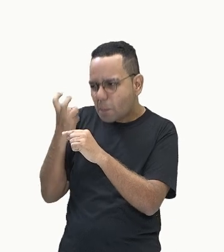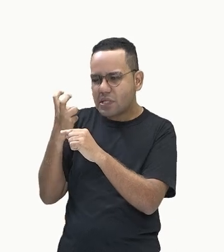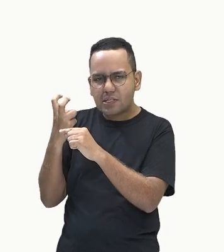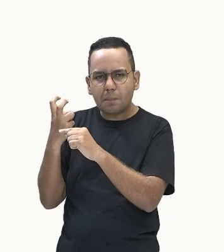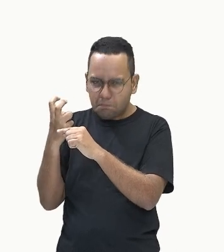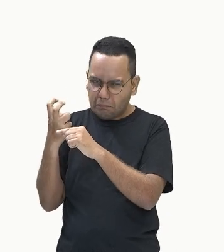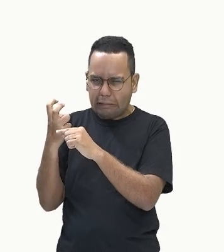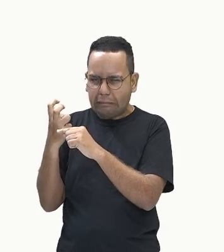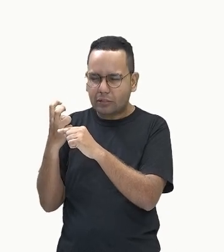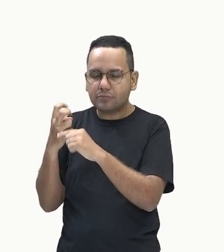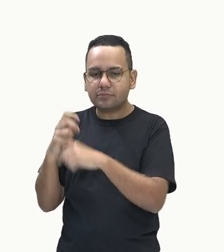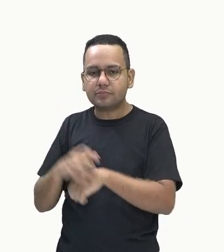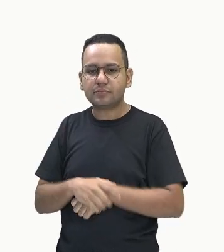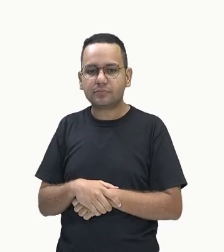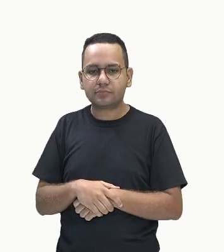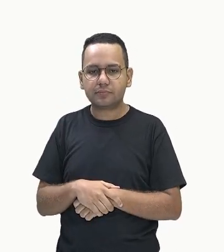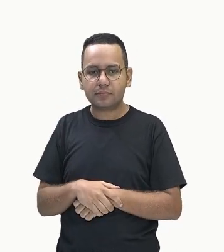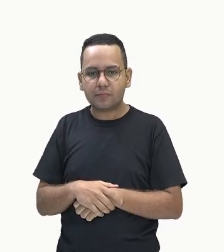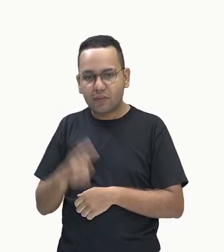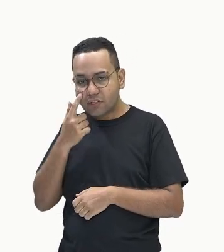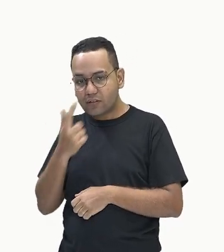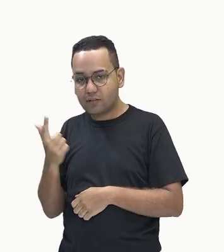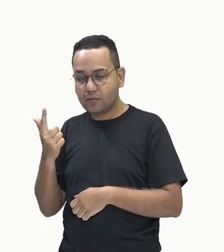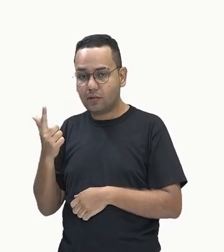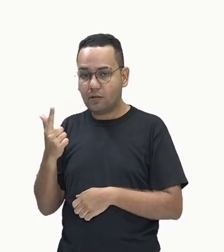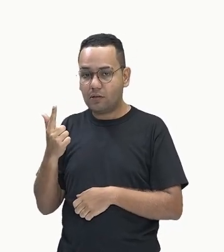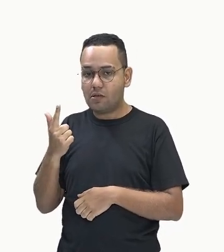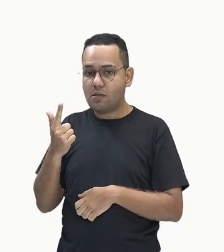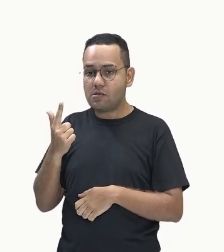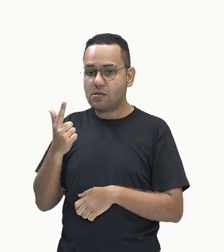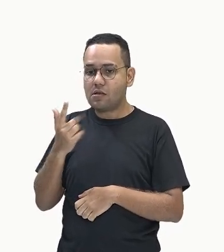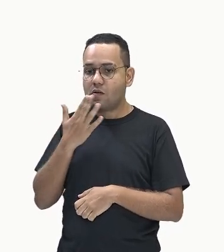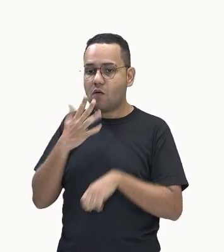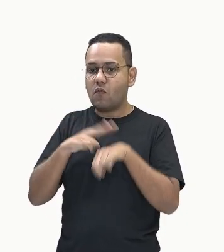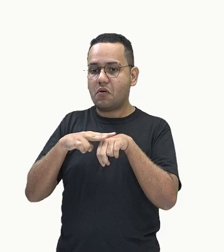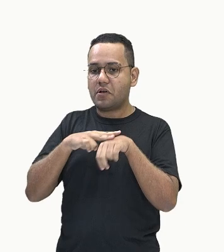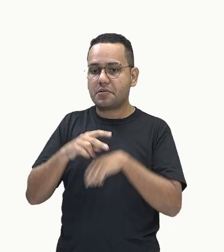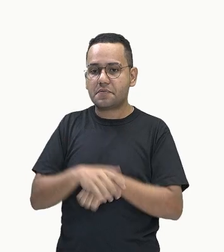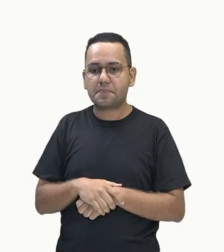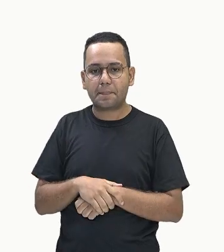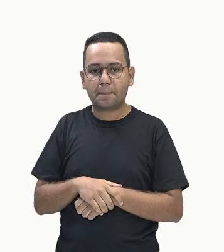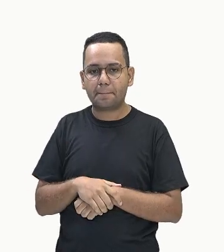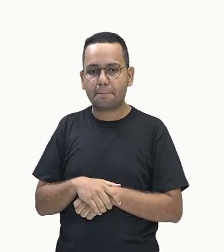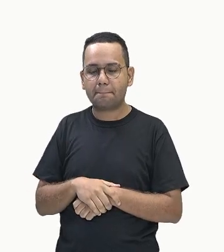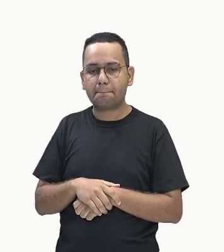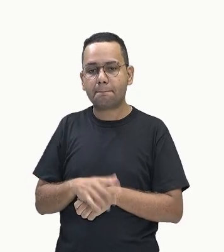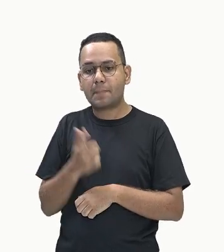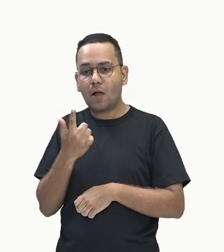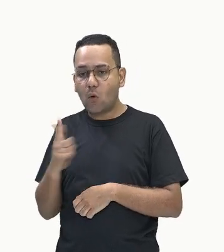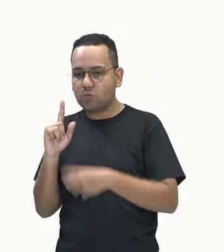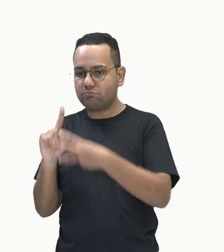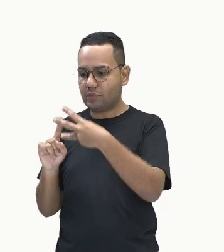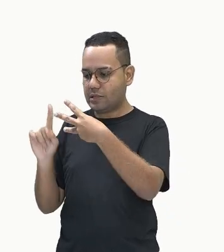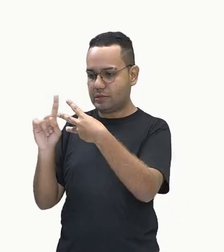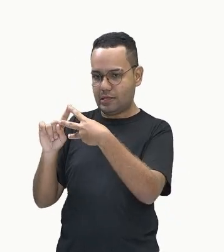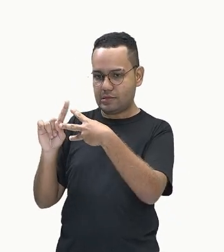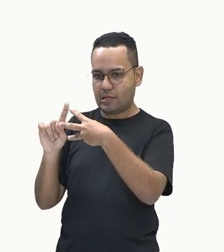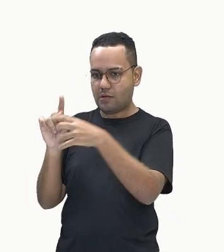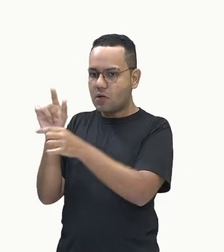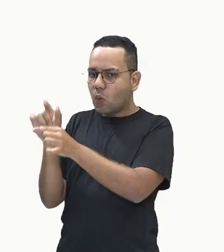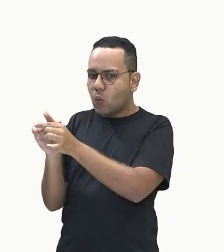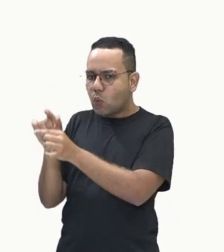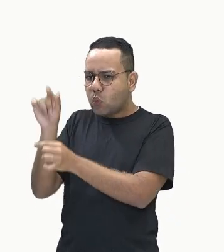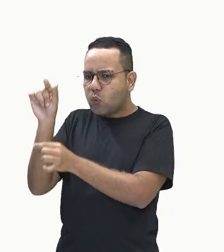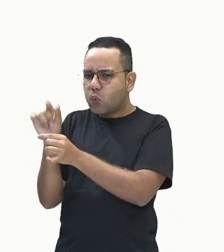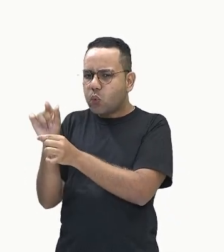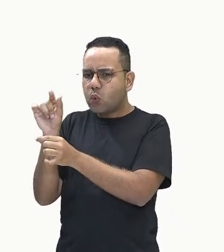de sangue, mas ela está mais ou menos aqui onde eu destaquei para vocês. E acima dos leucócitos tem uma camada líquida